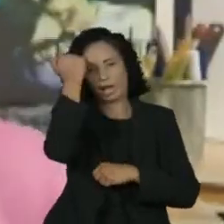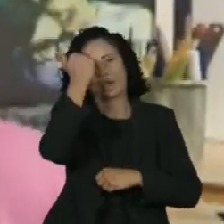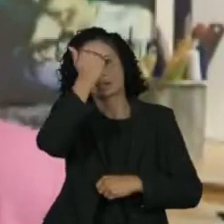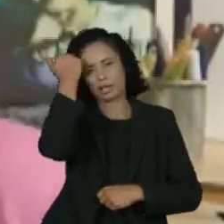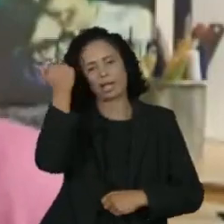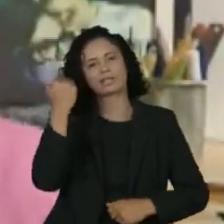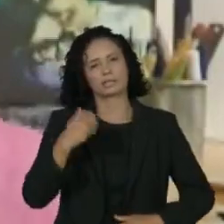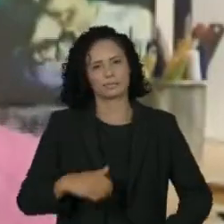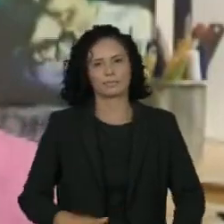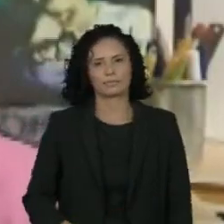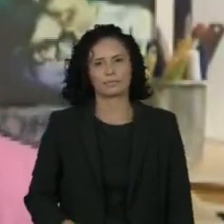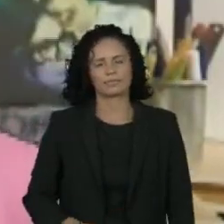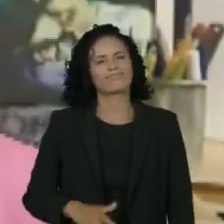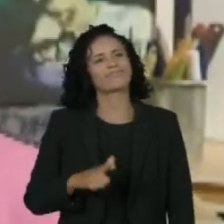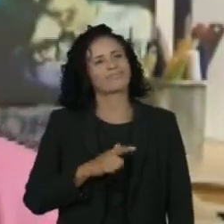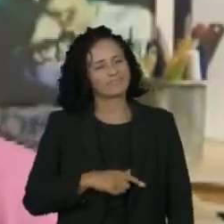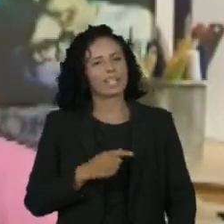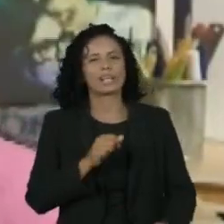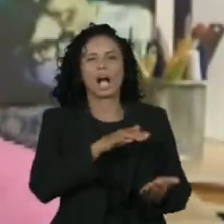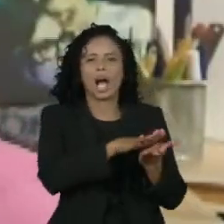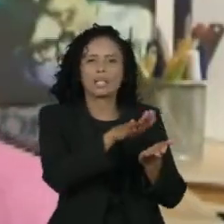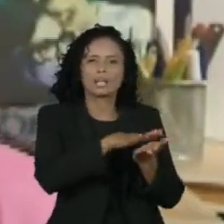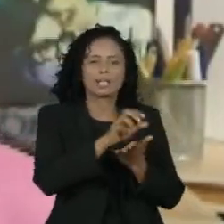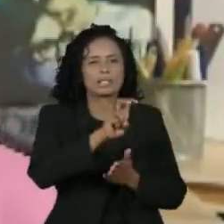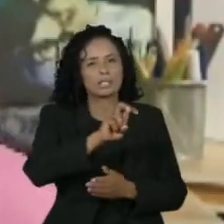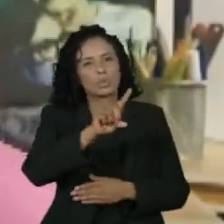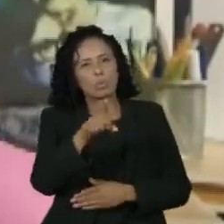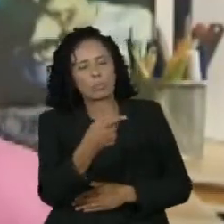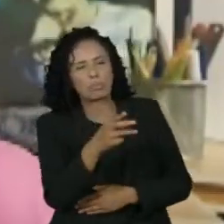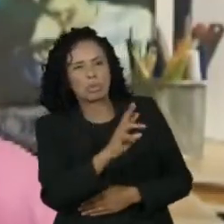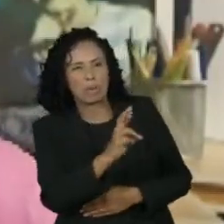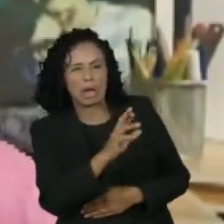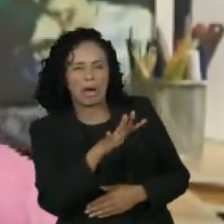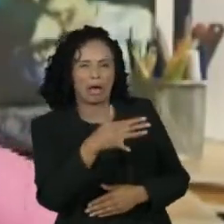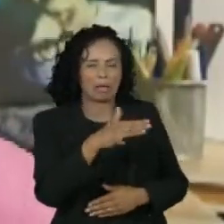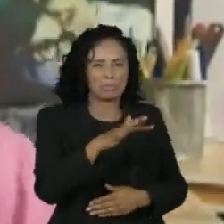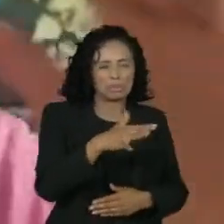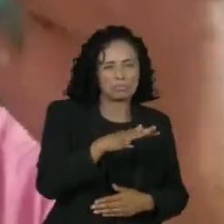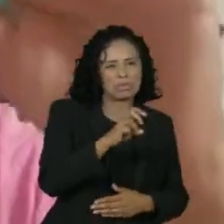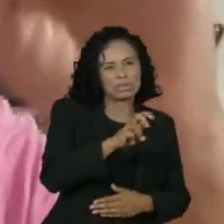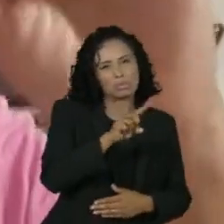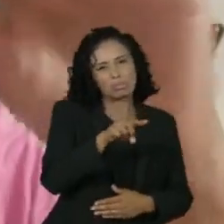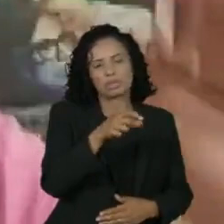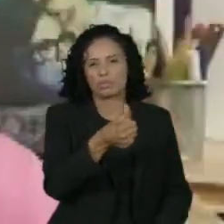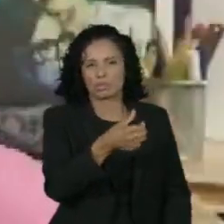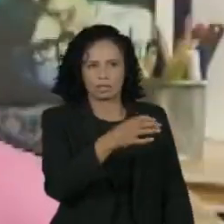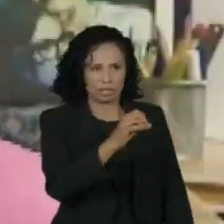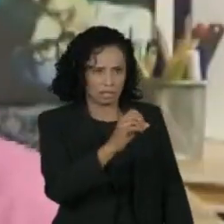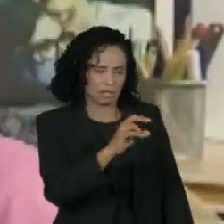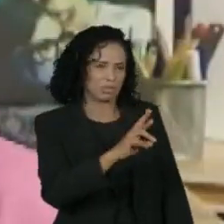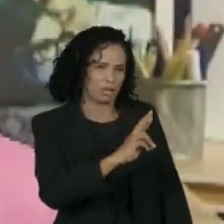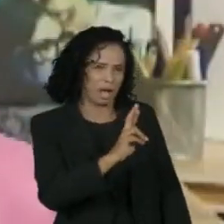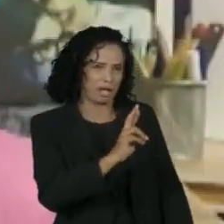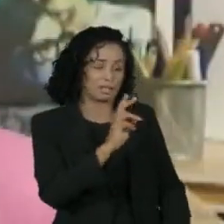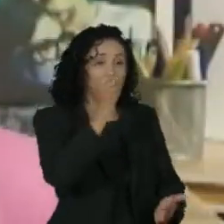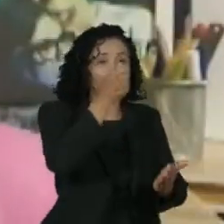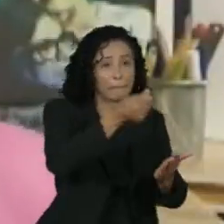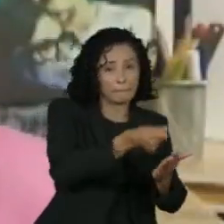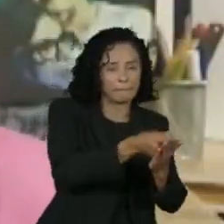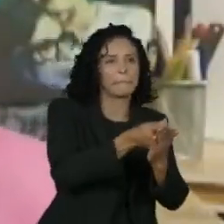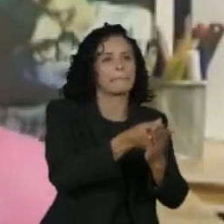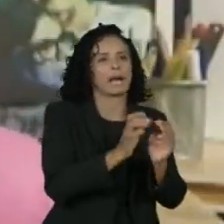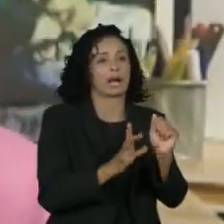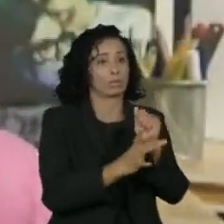com ela em torno de 5 mil e pouquinhos reais, 5.500, 5.600. Nós pagamos o plano de saúde,